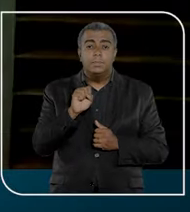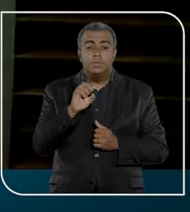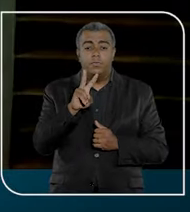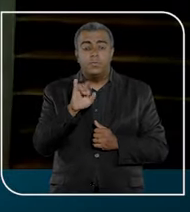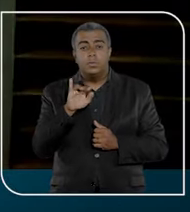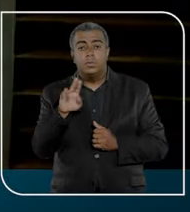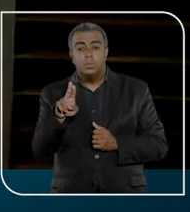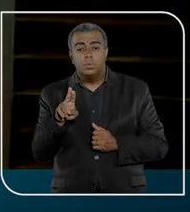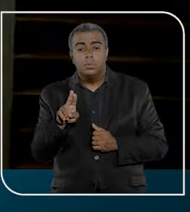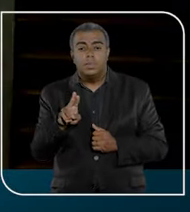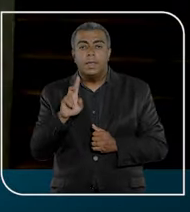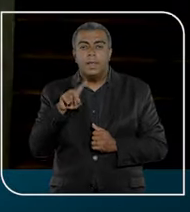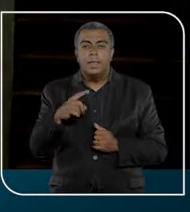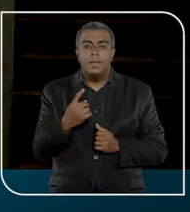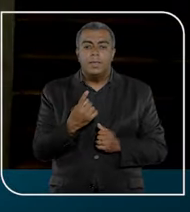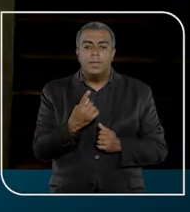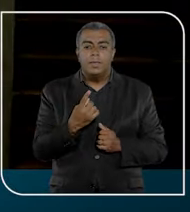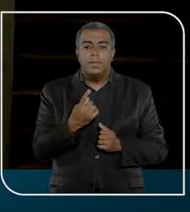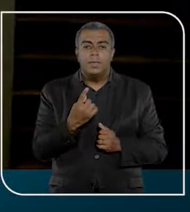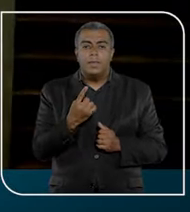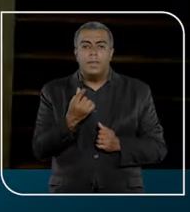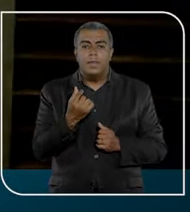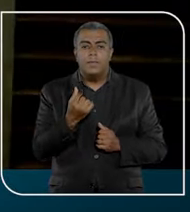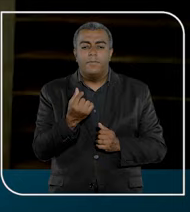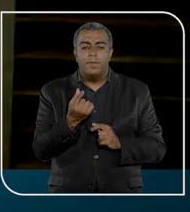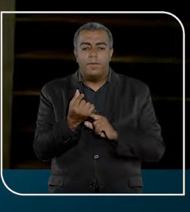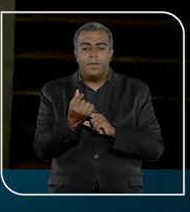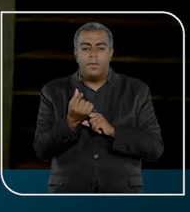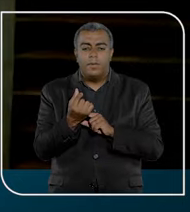Claro, o preço vil é aquele preço que